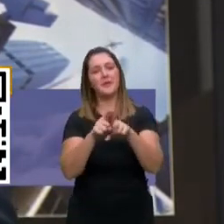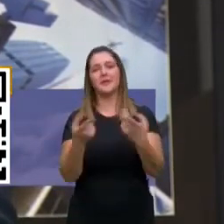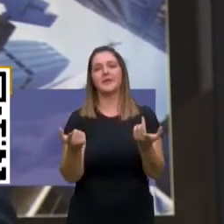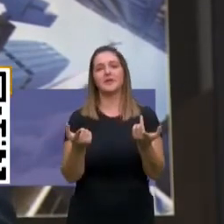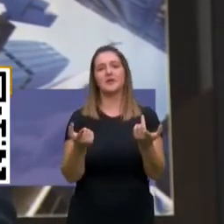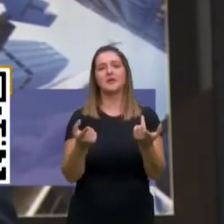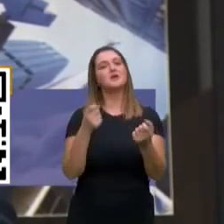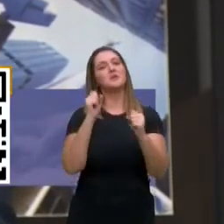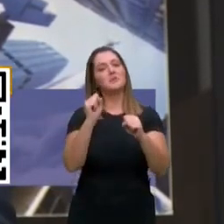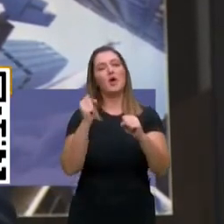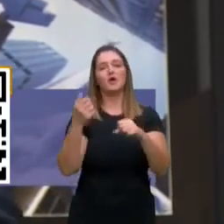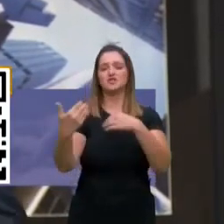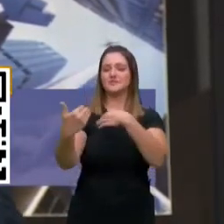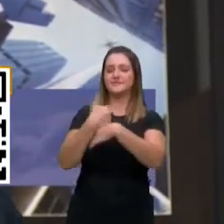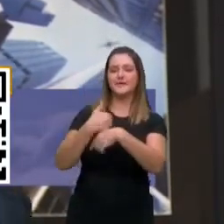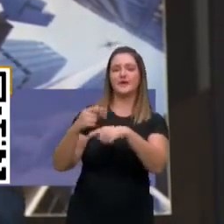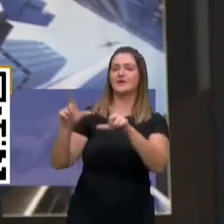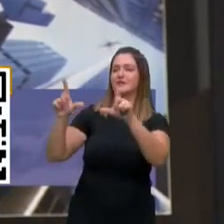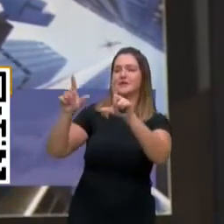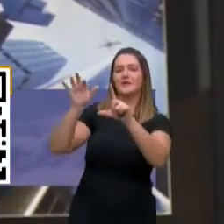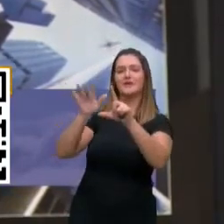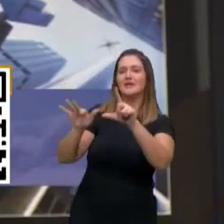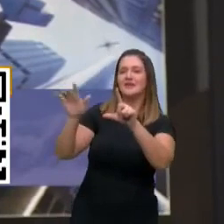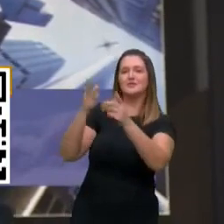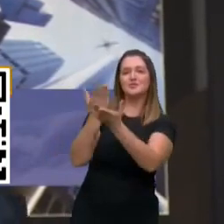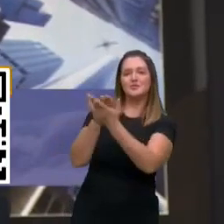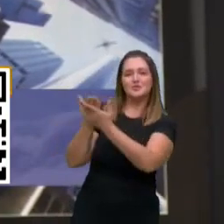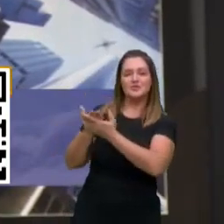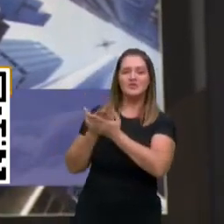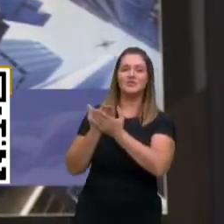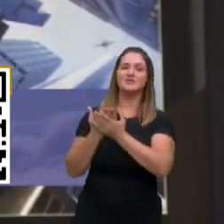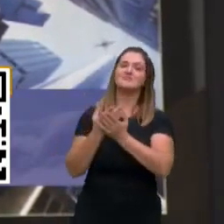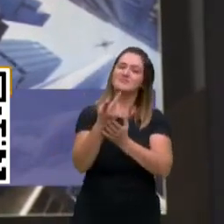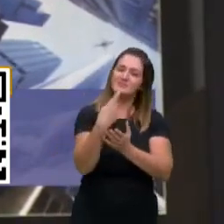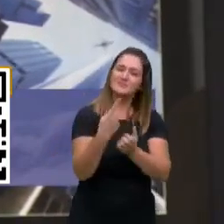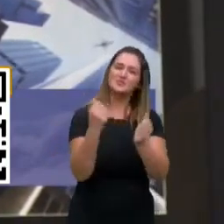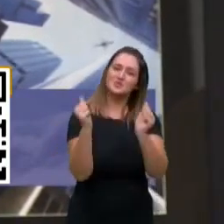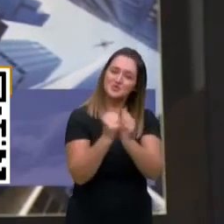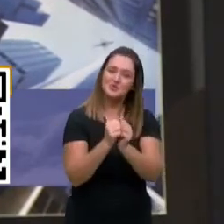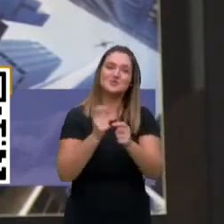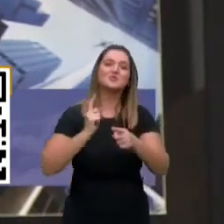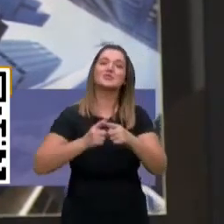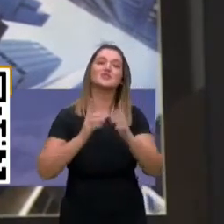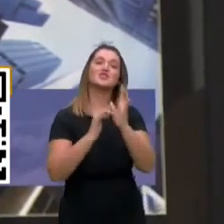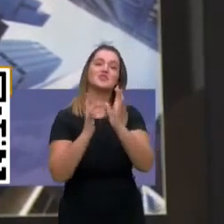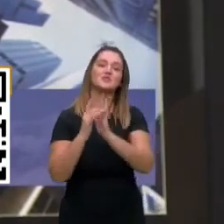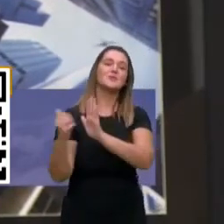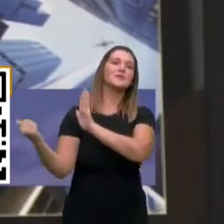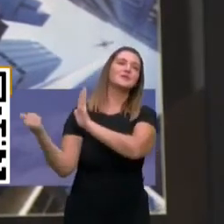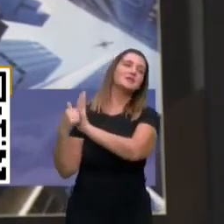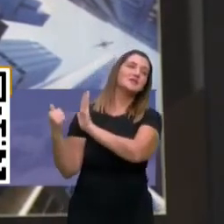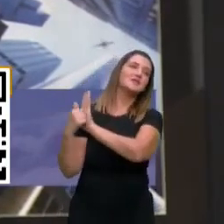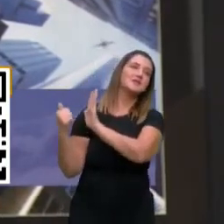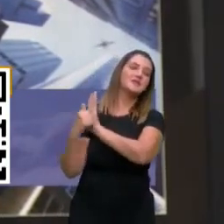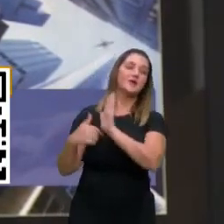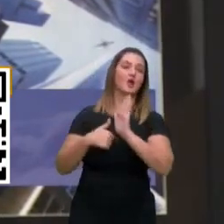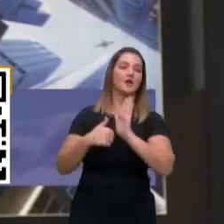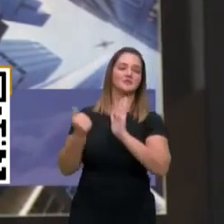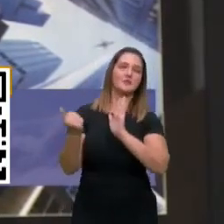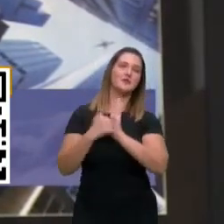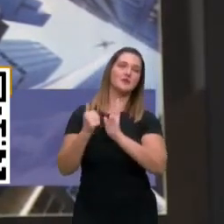tela, você pode aí entrar e navegar e estudar, vamos fazer isso. Jesus está batendo a porta do seu